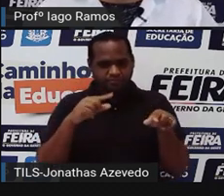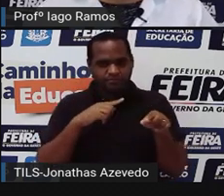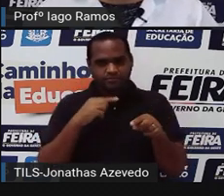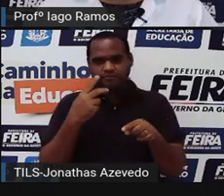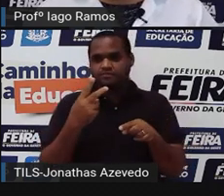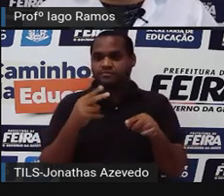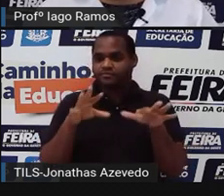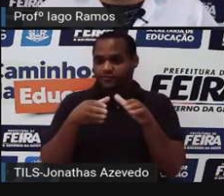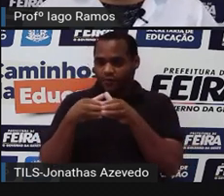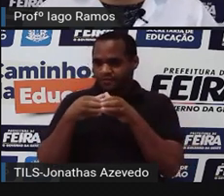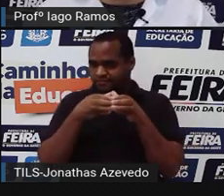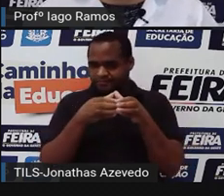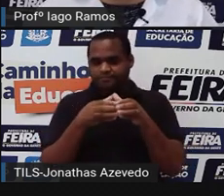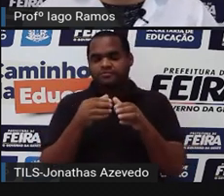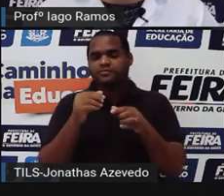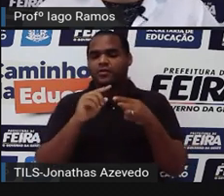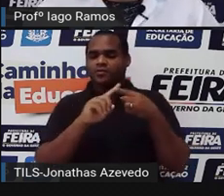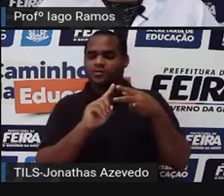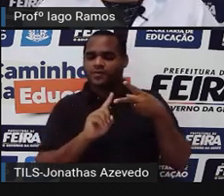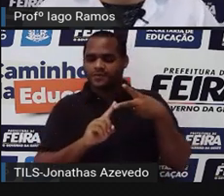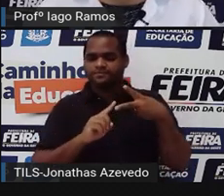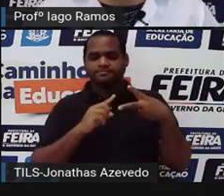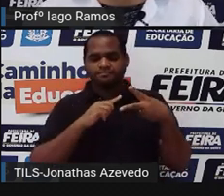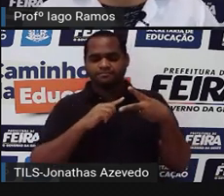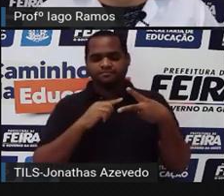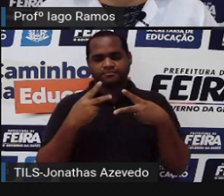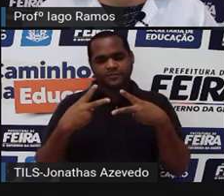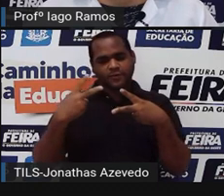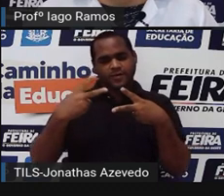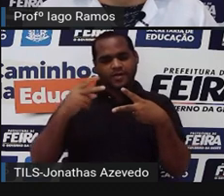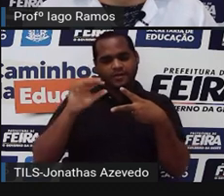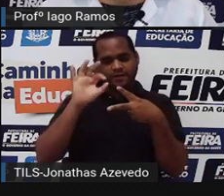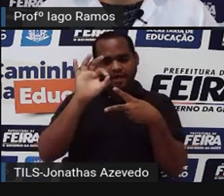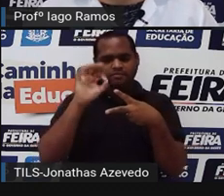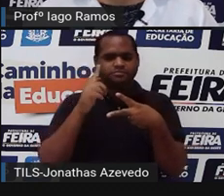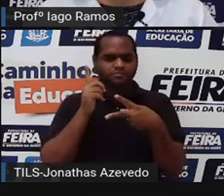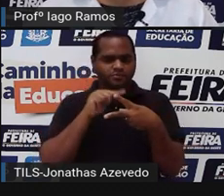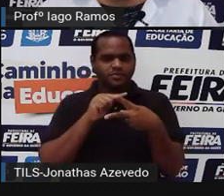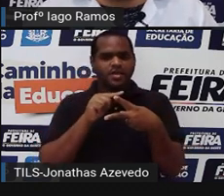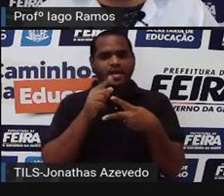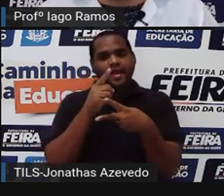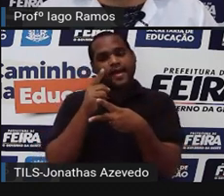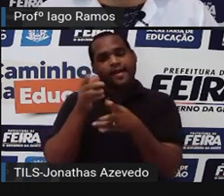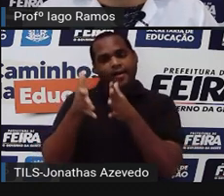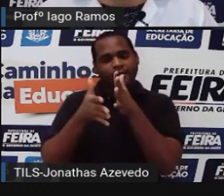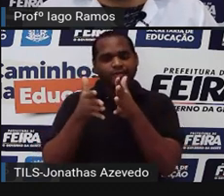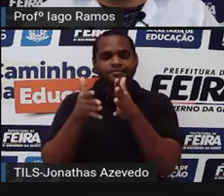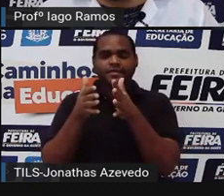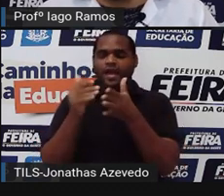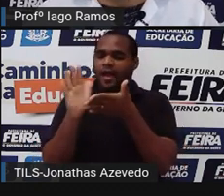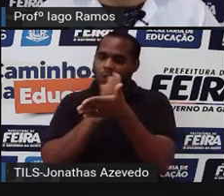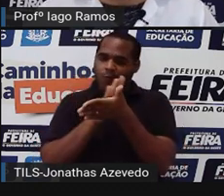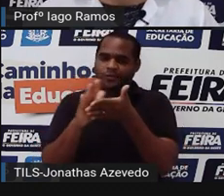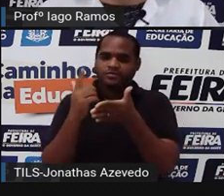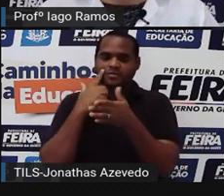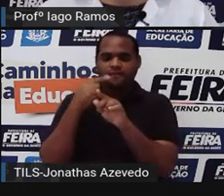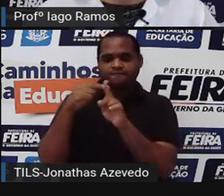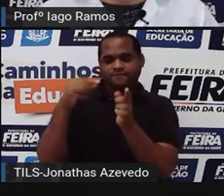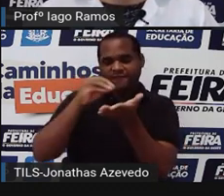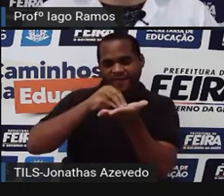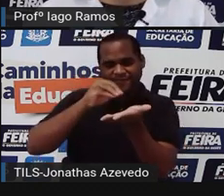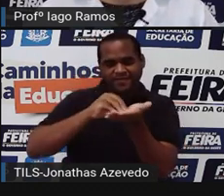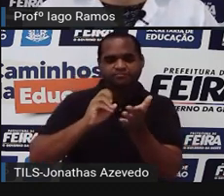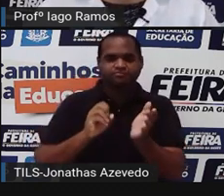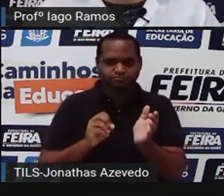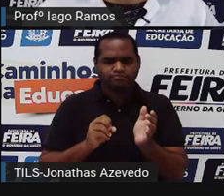dois tipos de equação do segundo grau, que são chamadas de equações incompletas, tá? É quando a